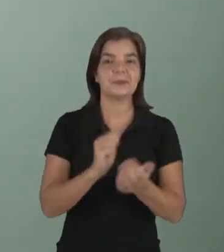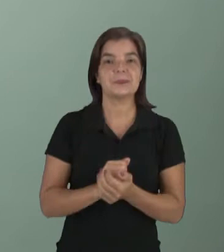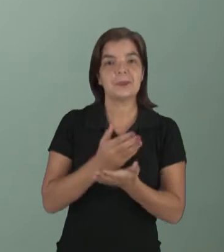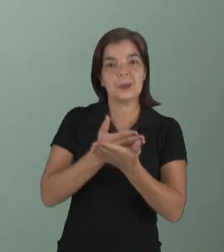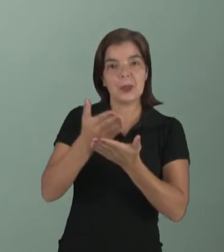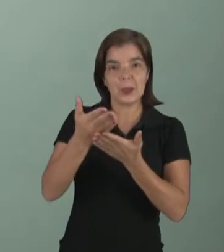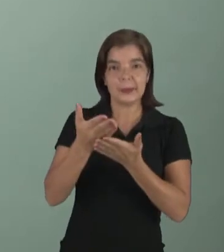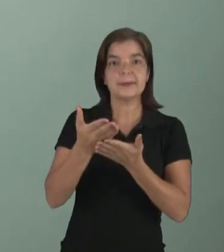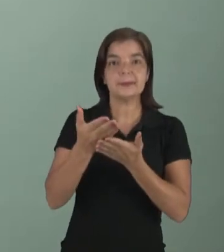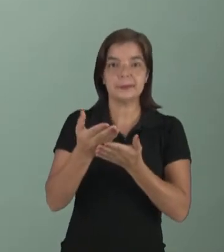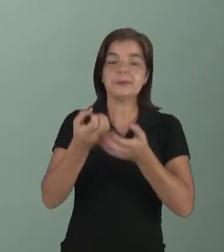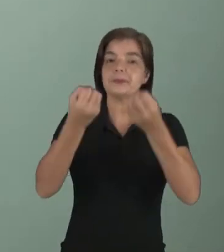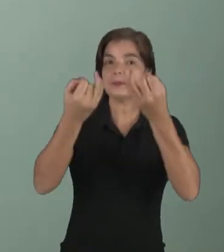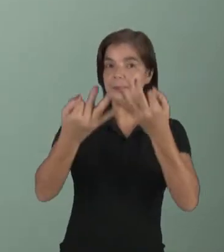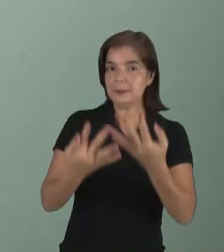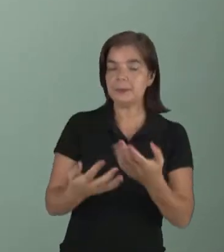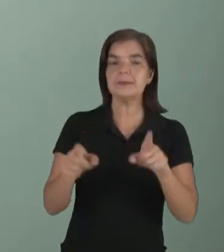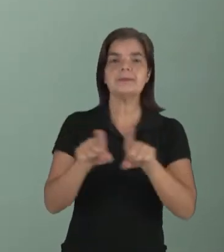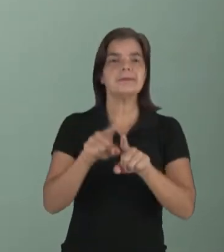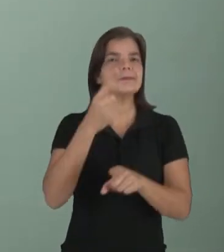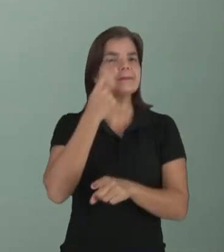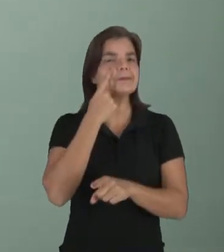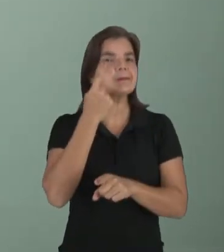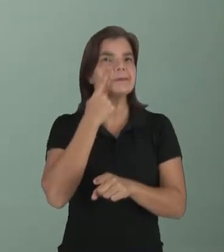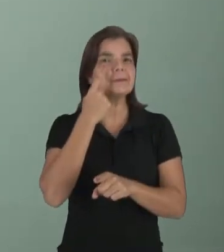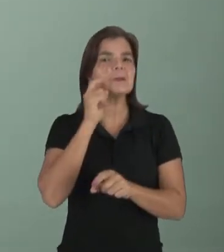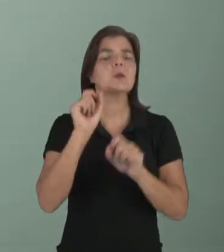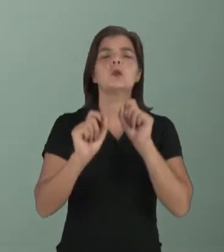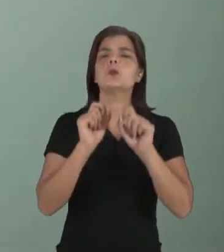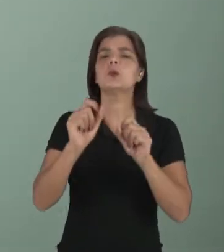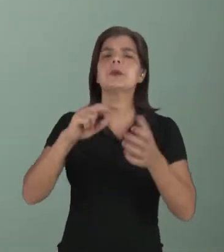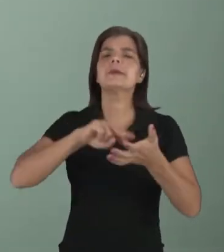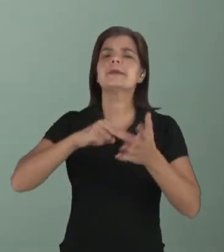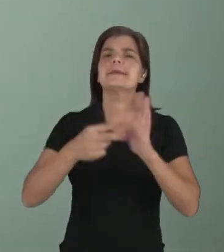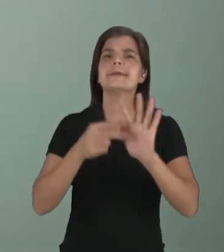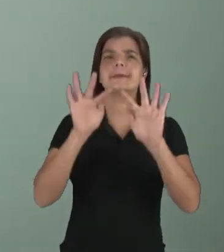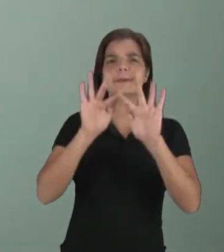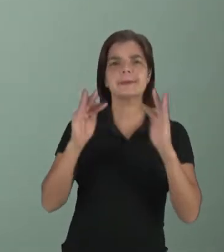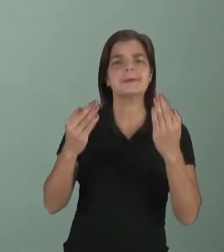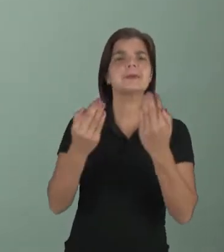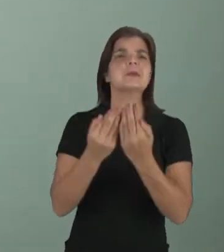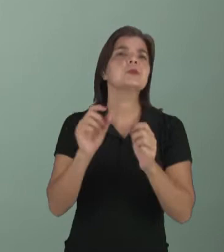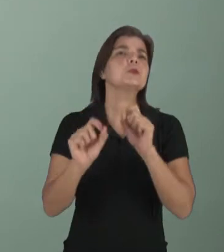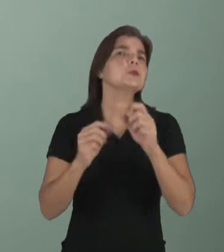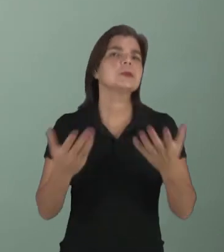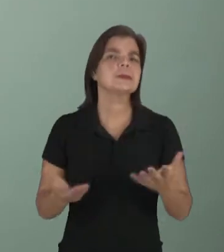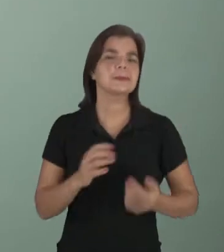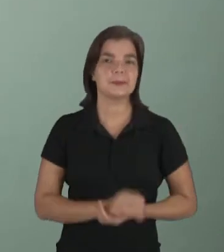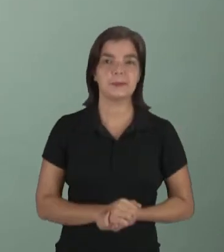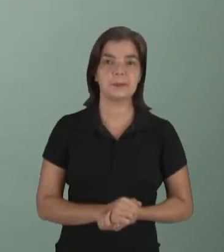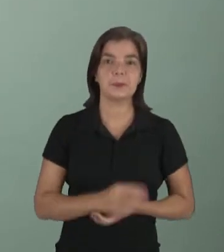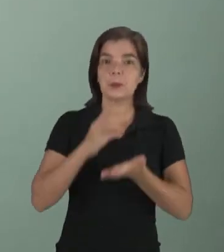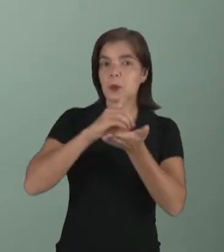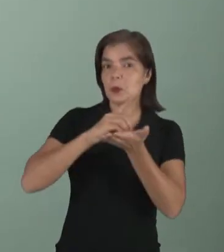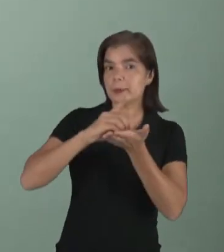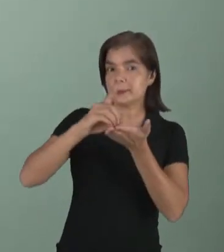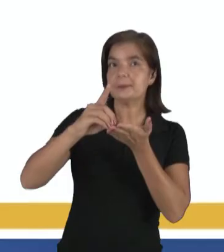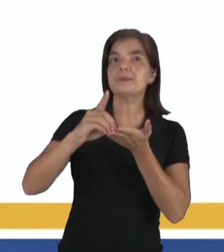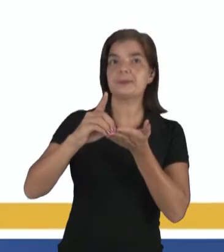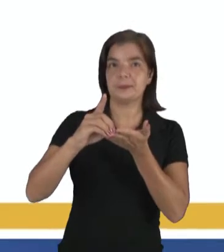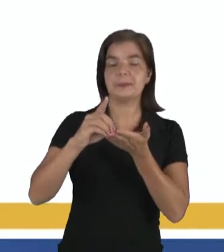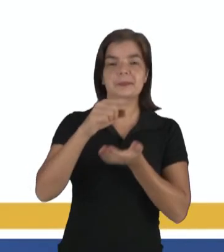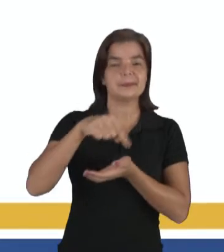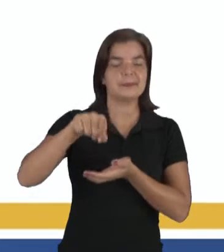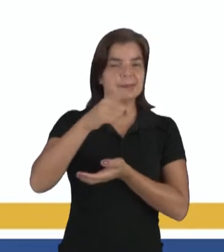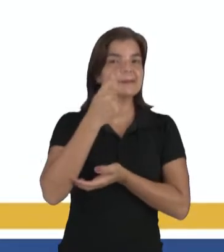nós iniciarmos aí vocabulário sobre família vamos ver um pouquinho sobre a definição de família que é família em de acordo com dicionário